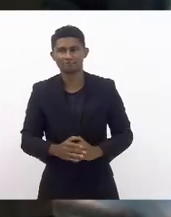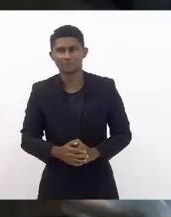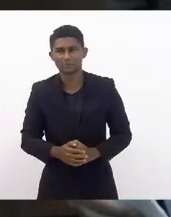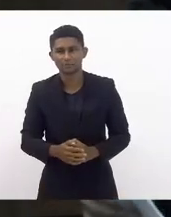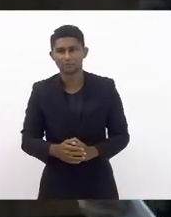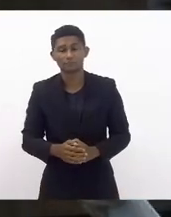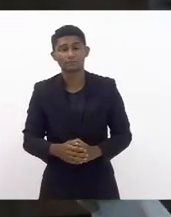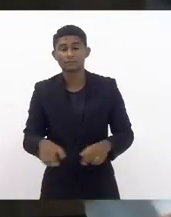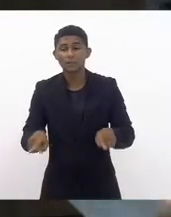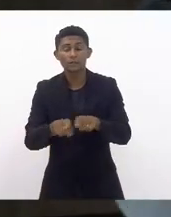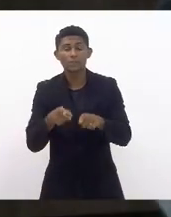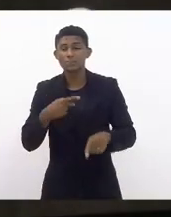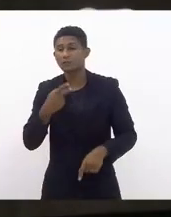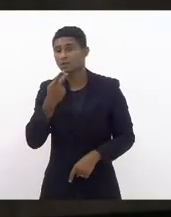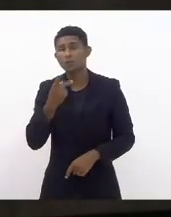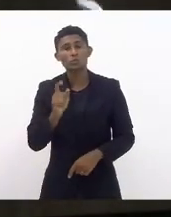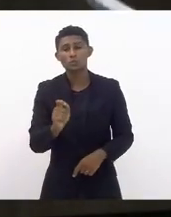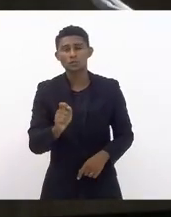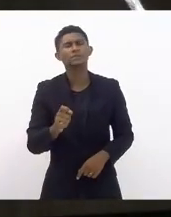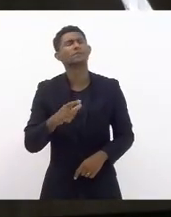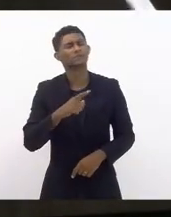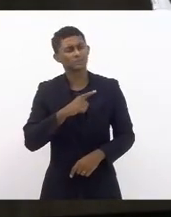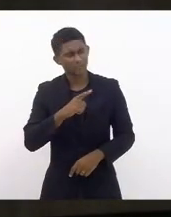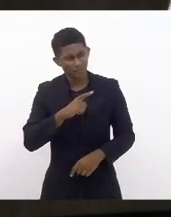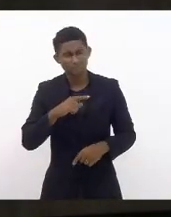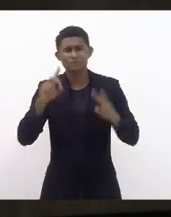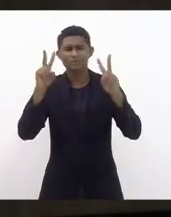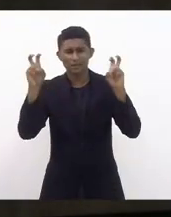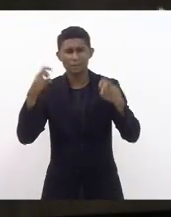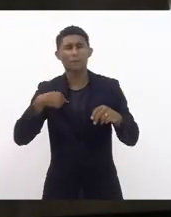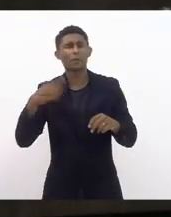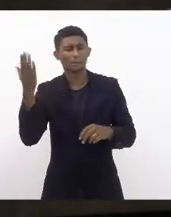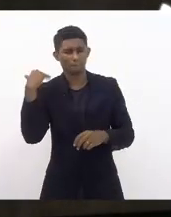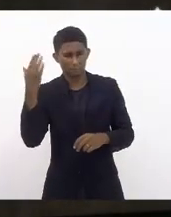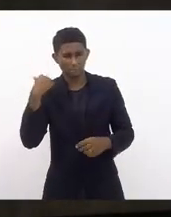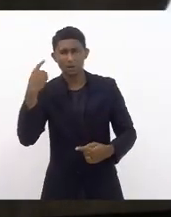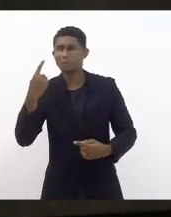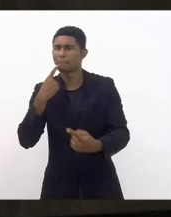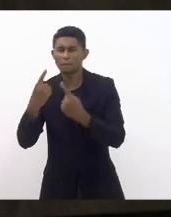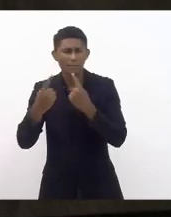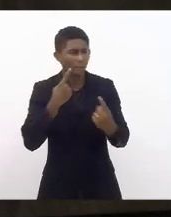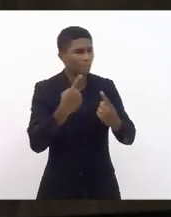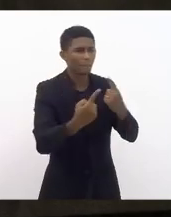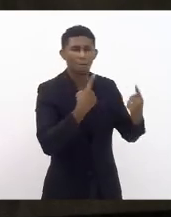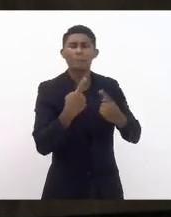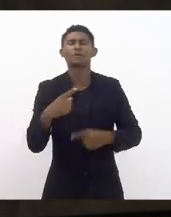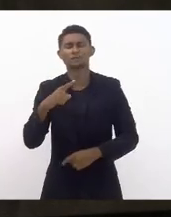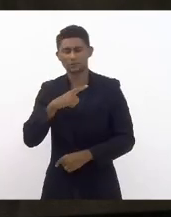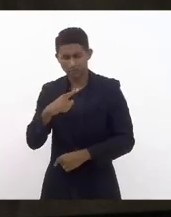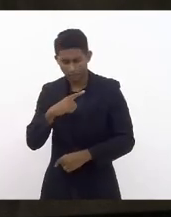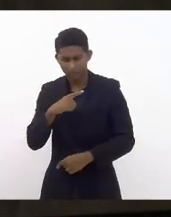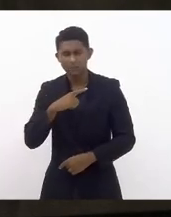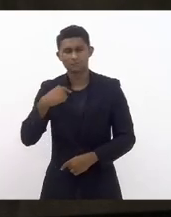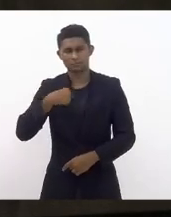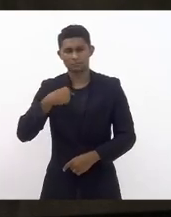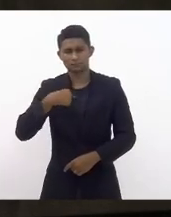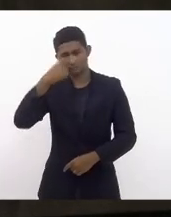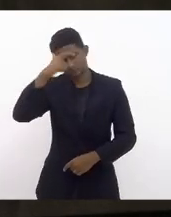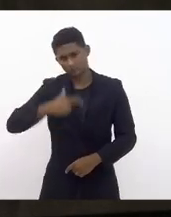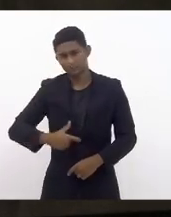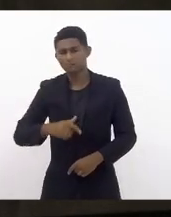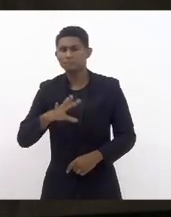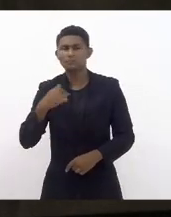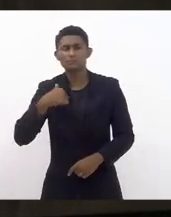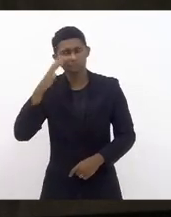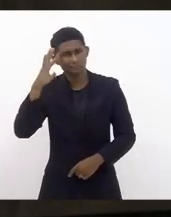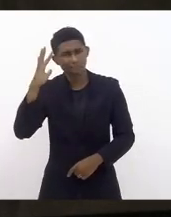Eu quero dizer que todos sabem o debate público que fiz sobre esse tema, mas não se faz universidade, e eu